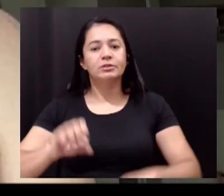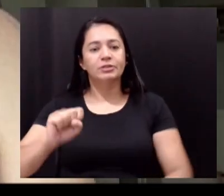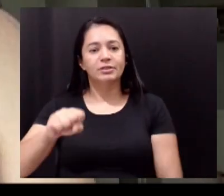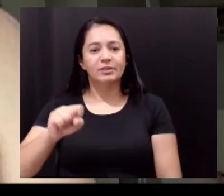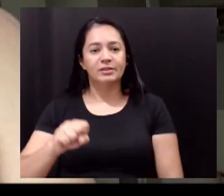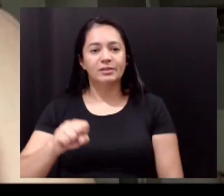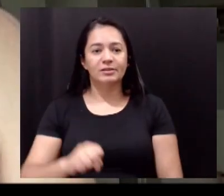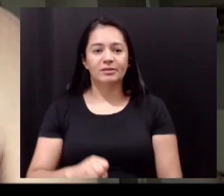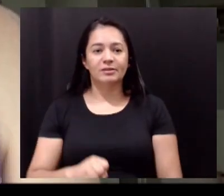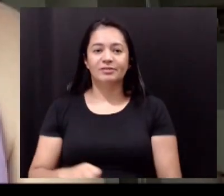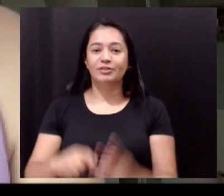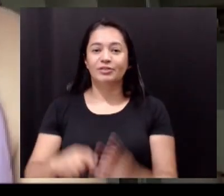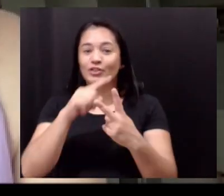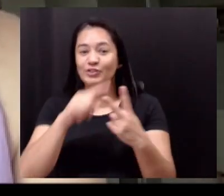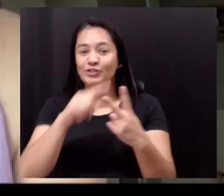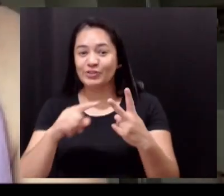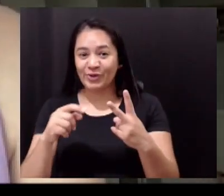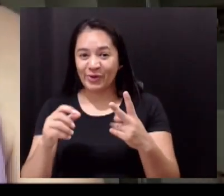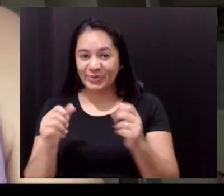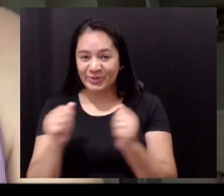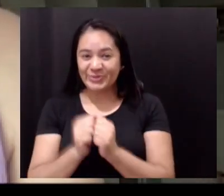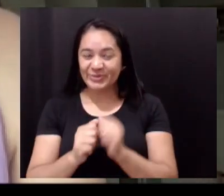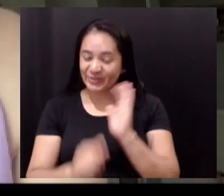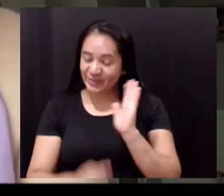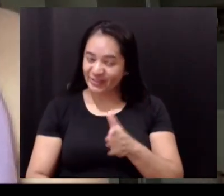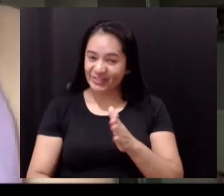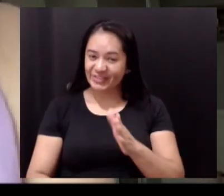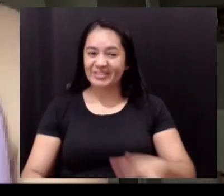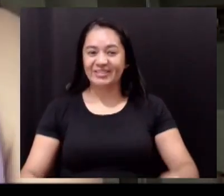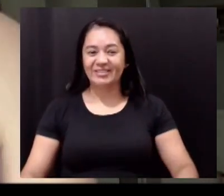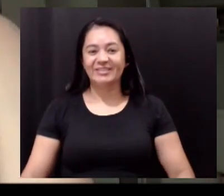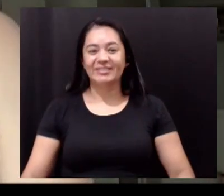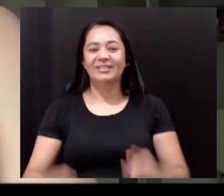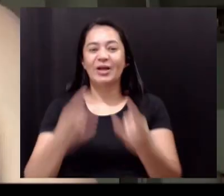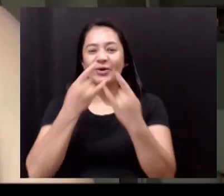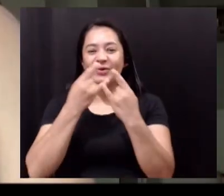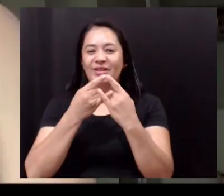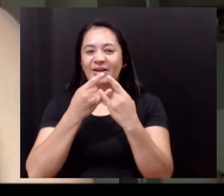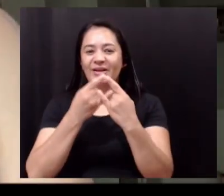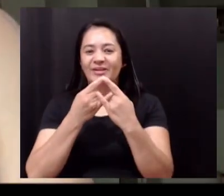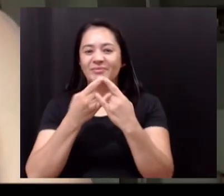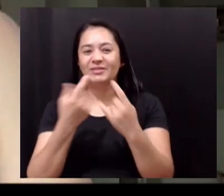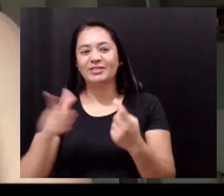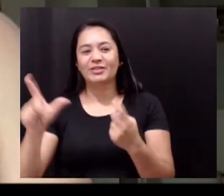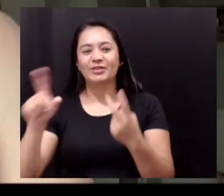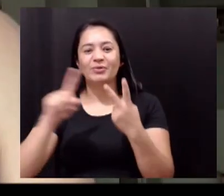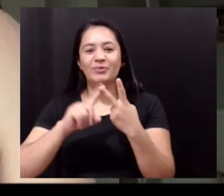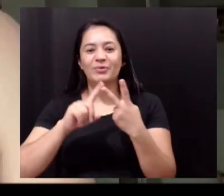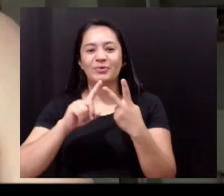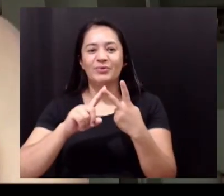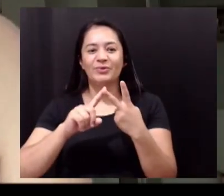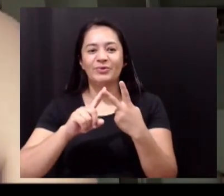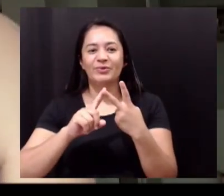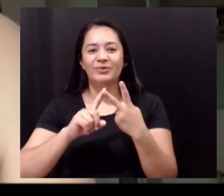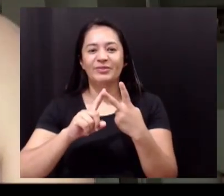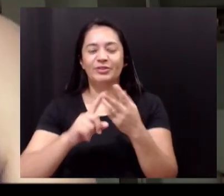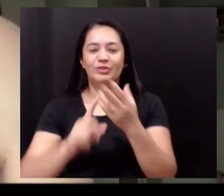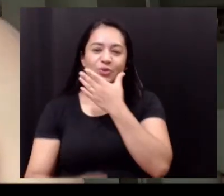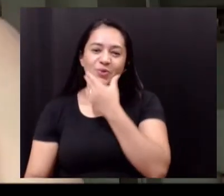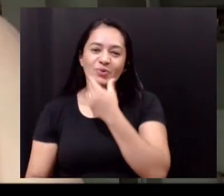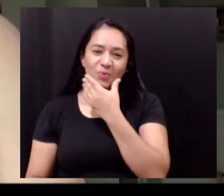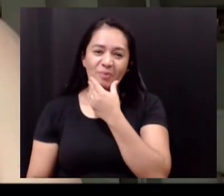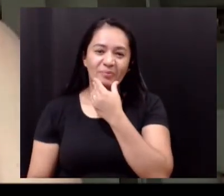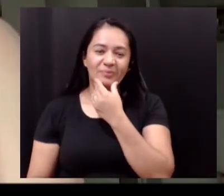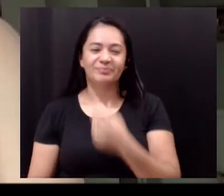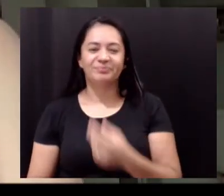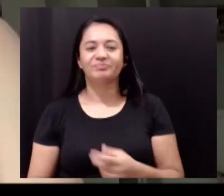vez só, né, Ana? Foi Um exatamente. da camisinha e o outro, o do homem. Então, o homem também pode ter HPV